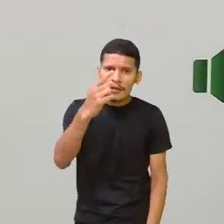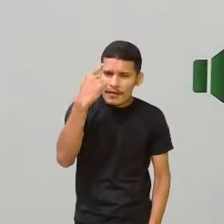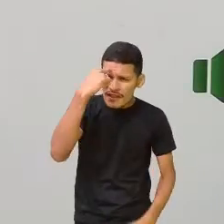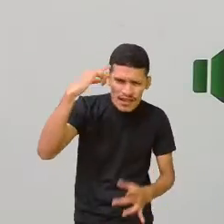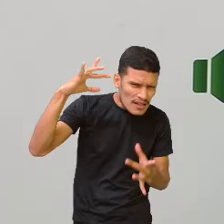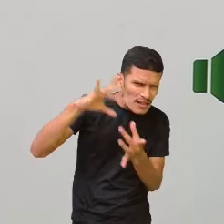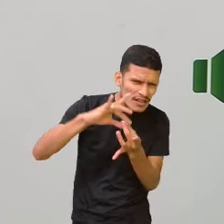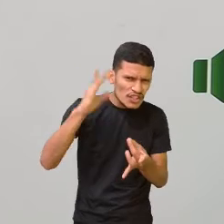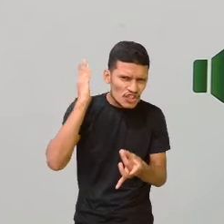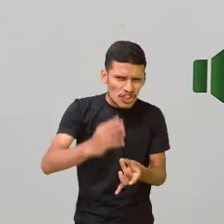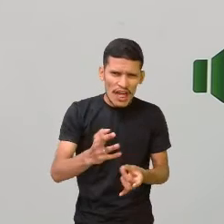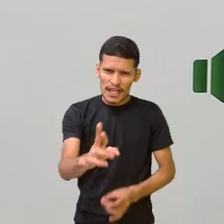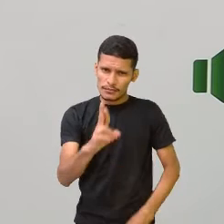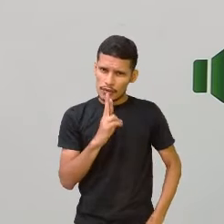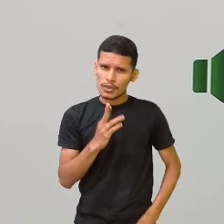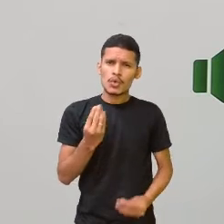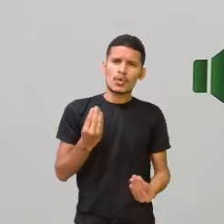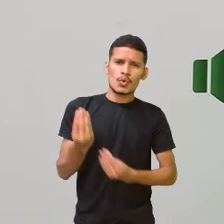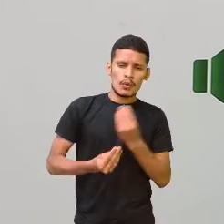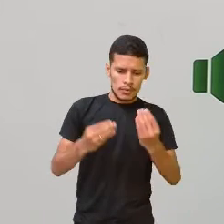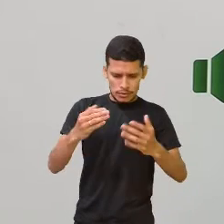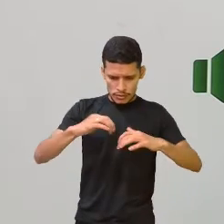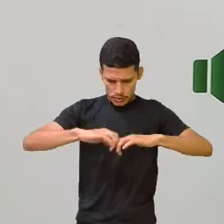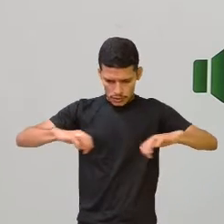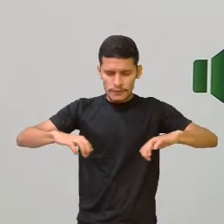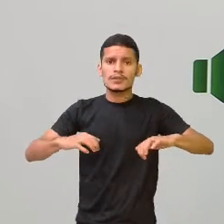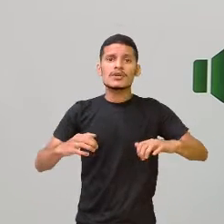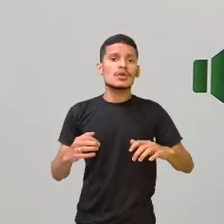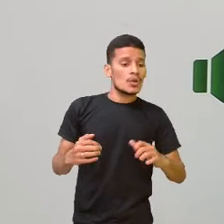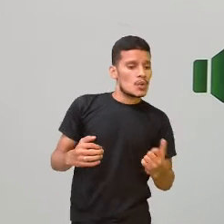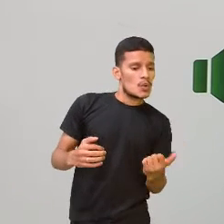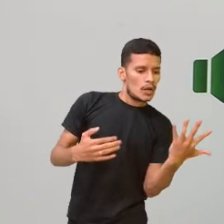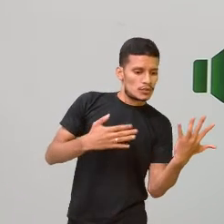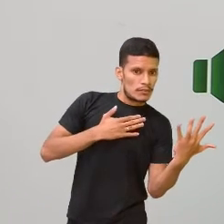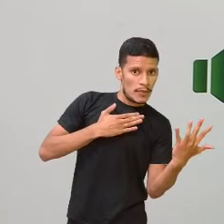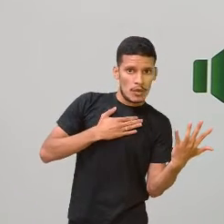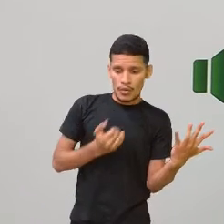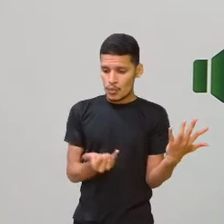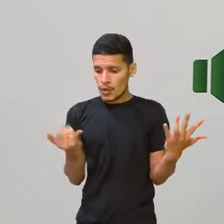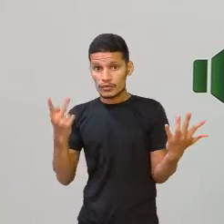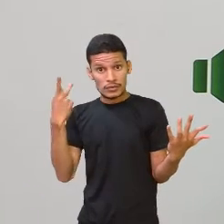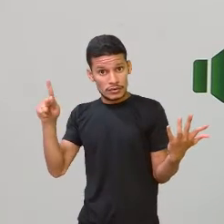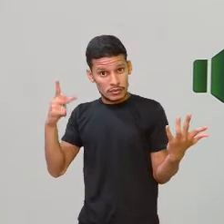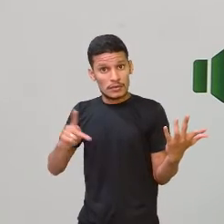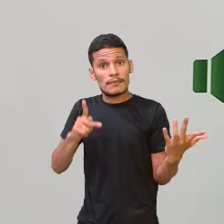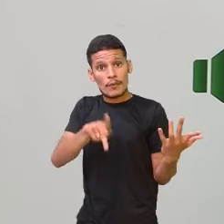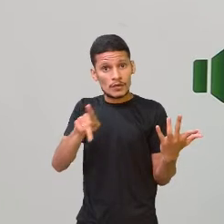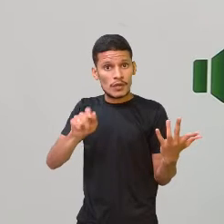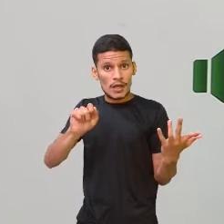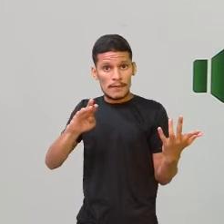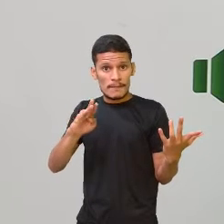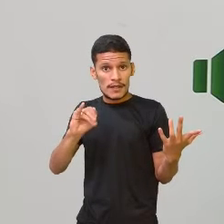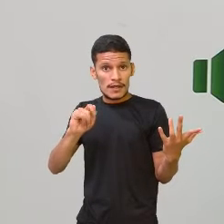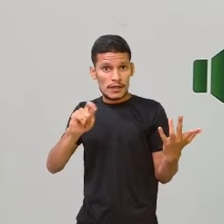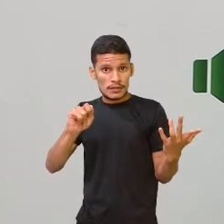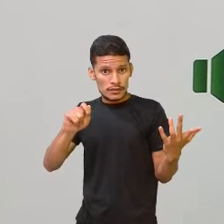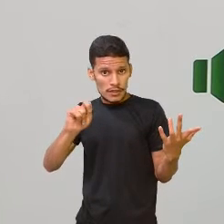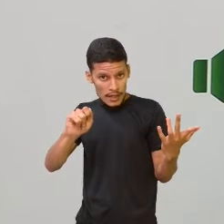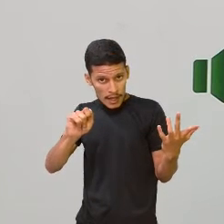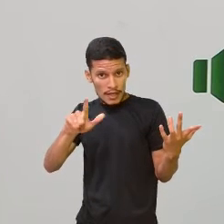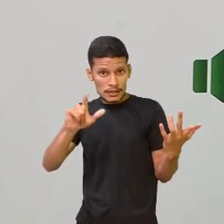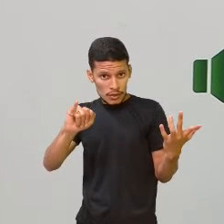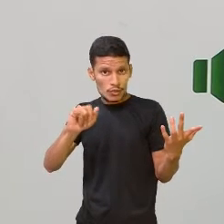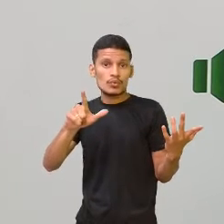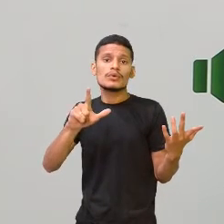já conseguiria me dizer quantos lápis eu vou ficar e quantos lápis a professora Abigail vai ficar também?